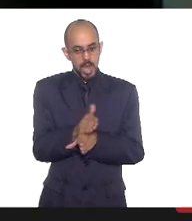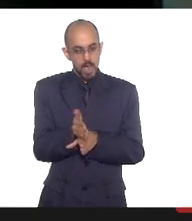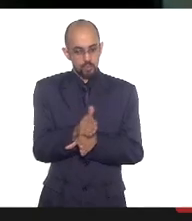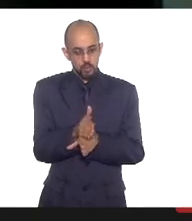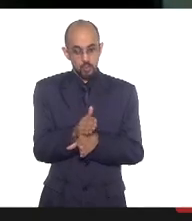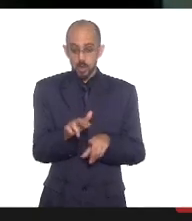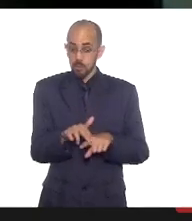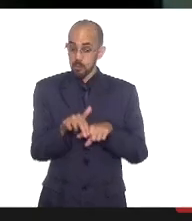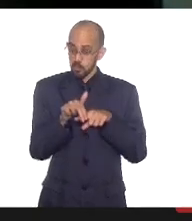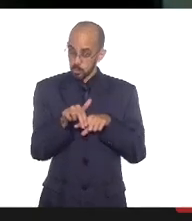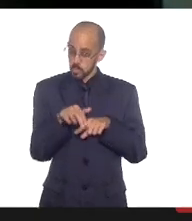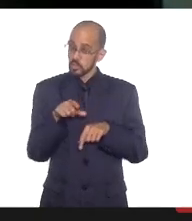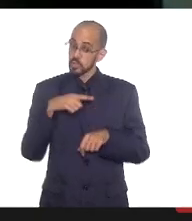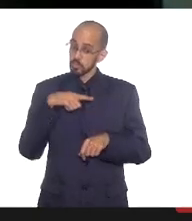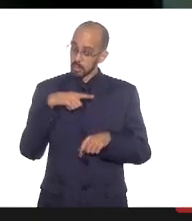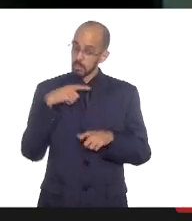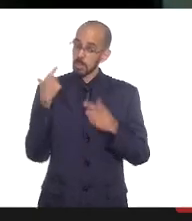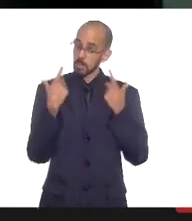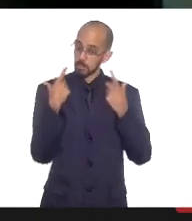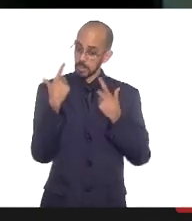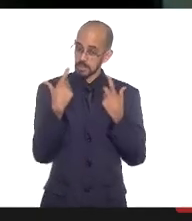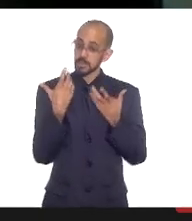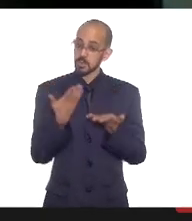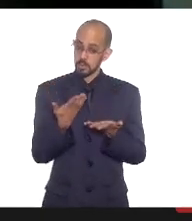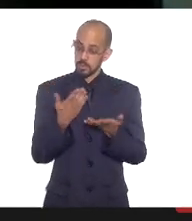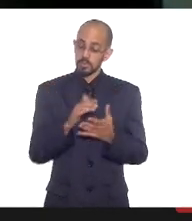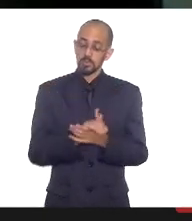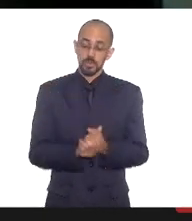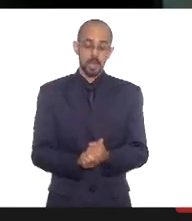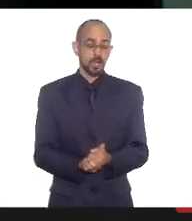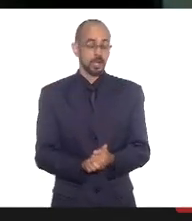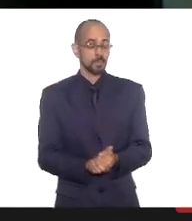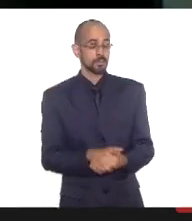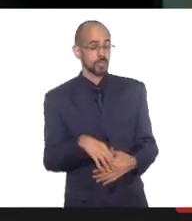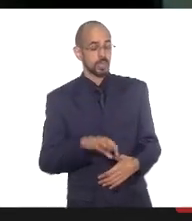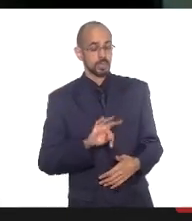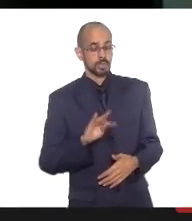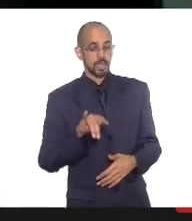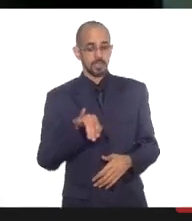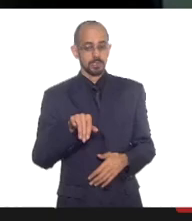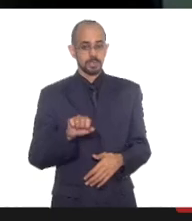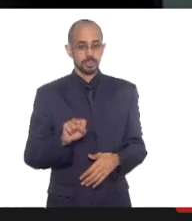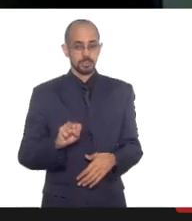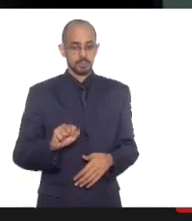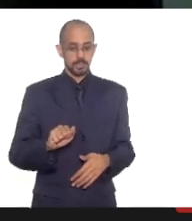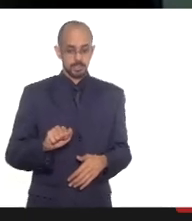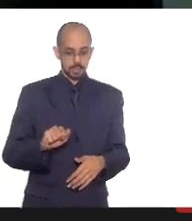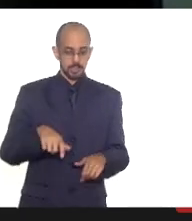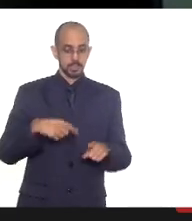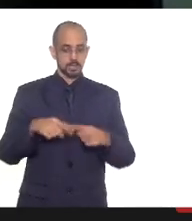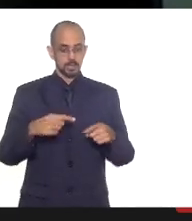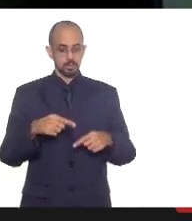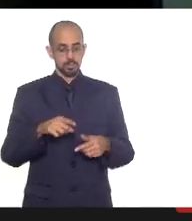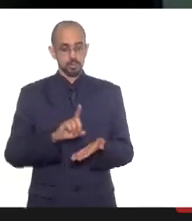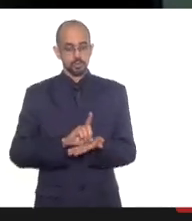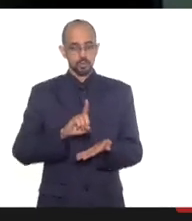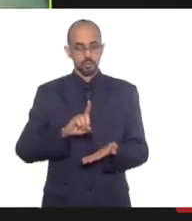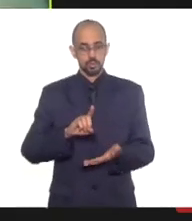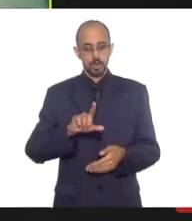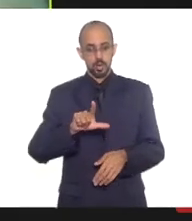por parte dos parlamentares é Doutora Taísa em seguida Dr Artur lenz o mar